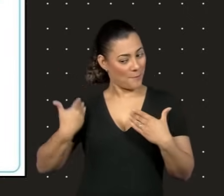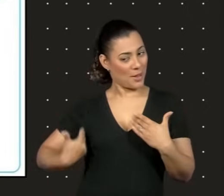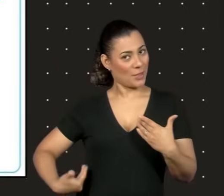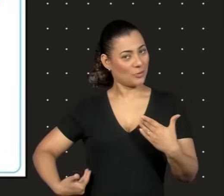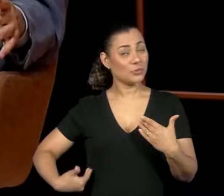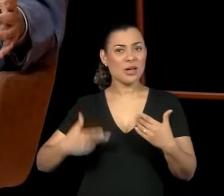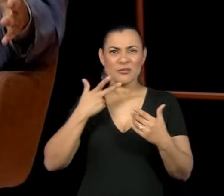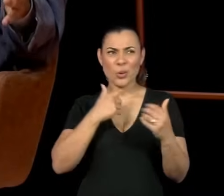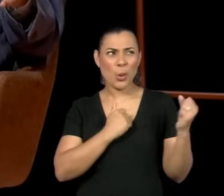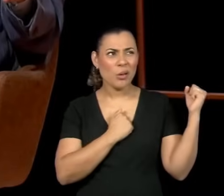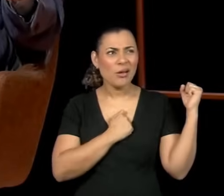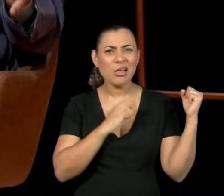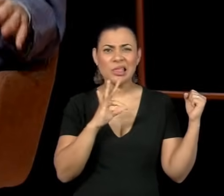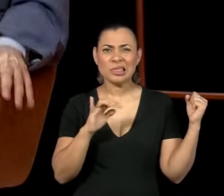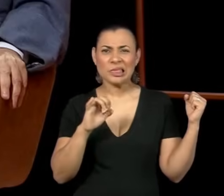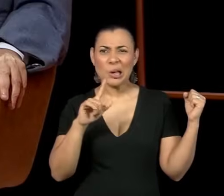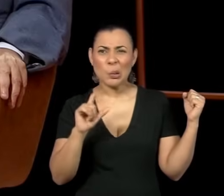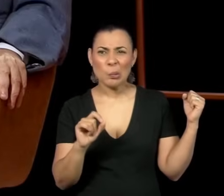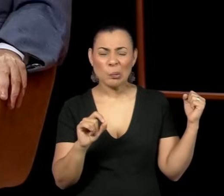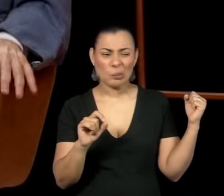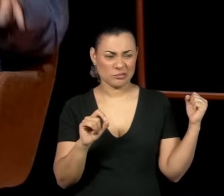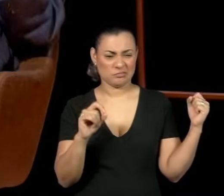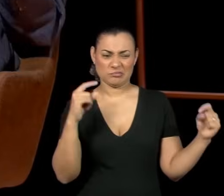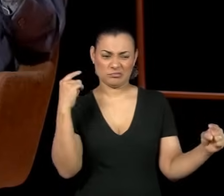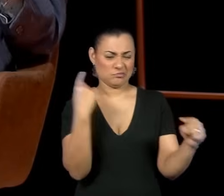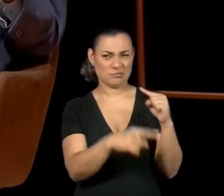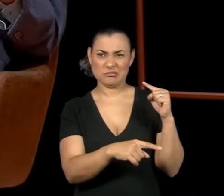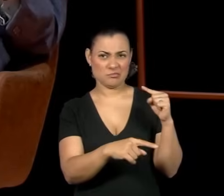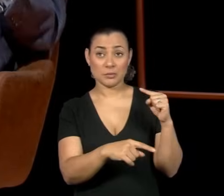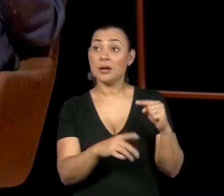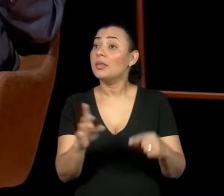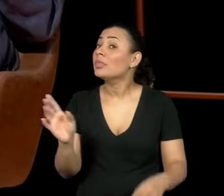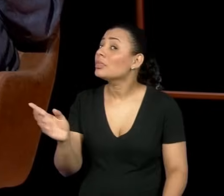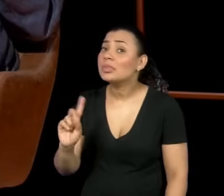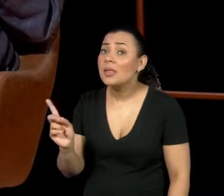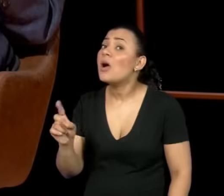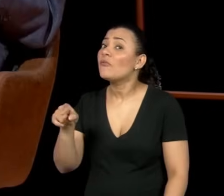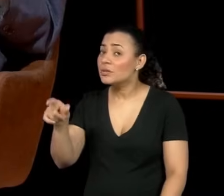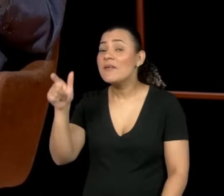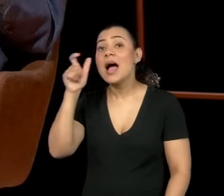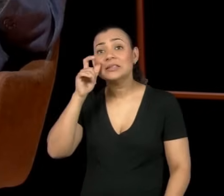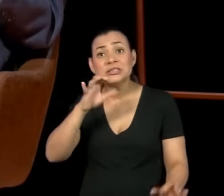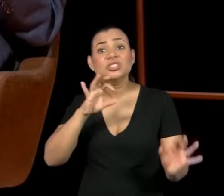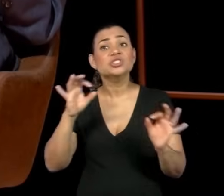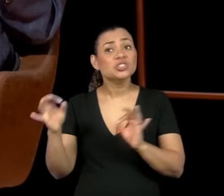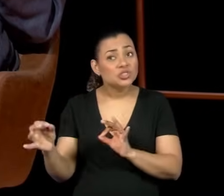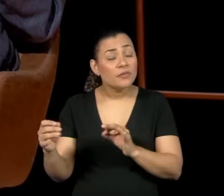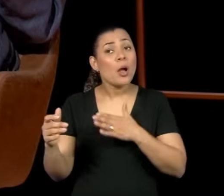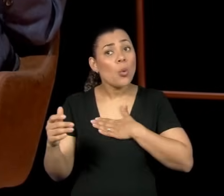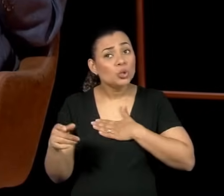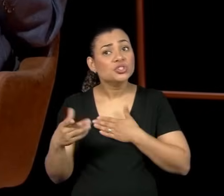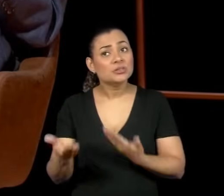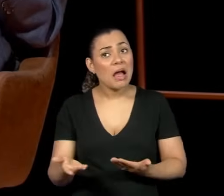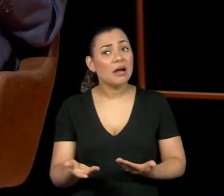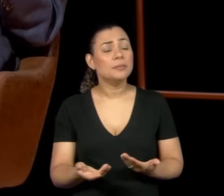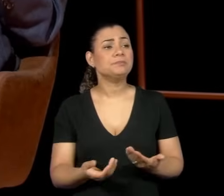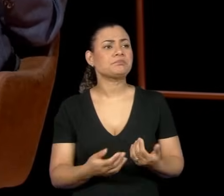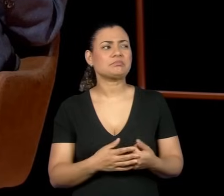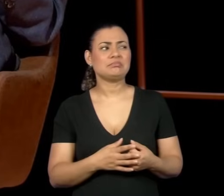falou de tango, eu falei, isso é um horror, né? Ele falou, não, você vai assistir o show e você vê o